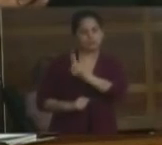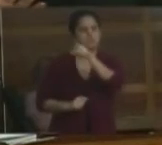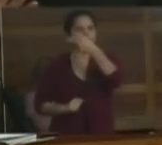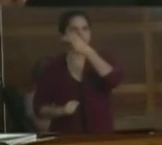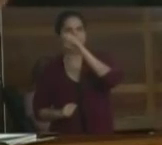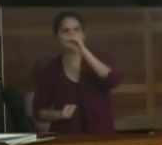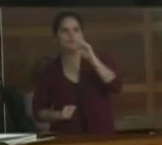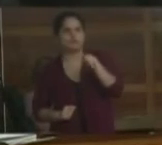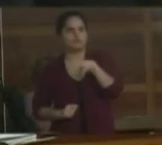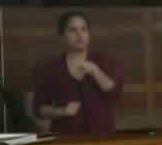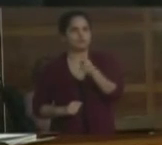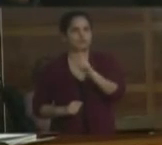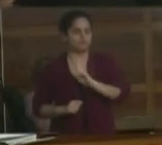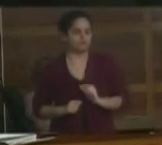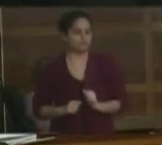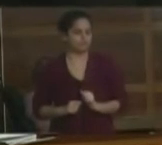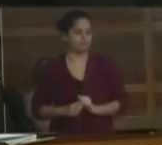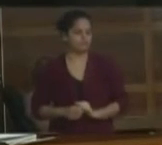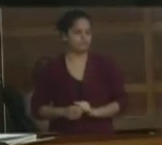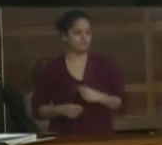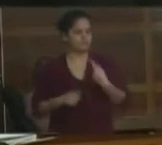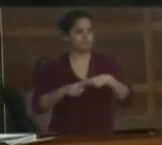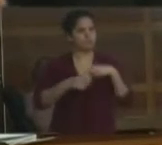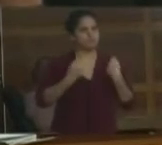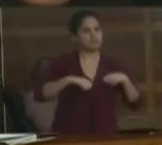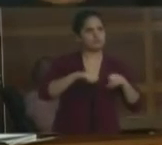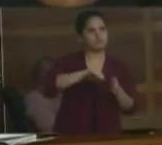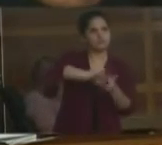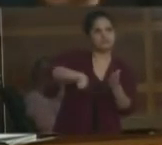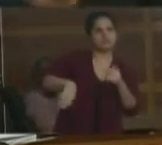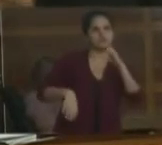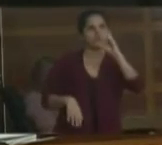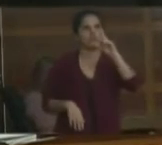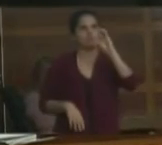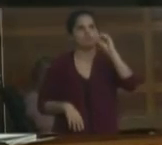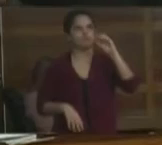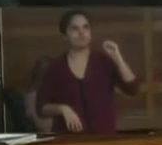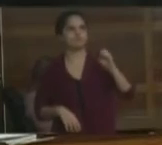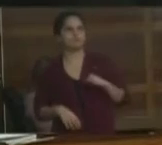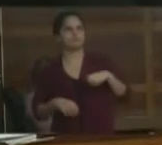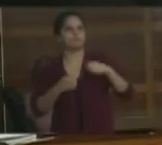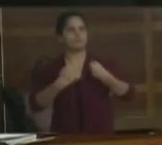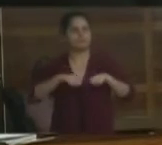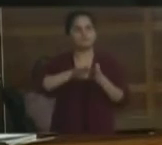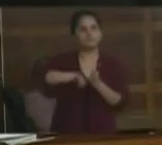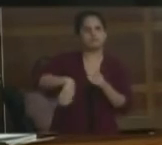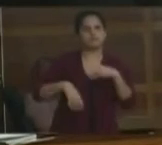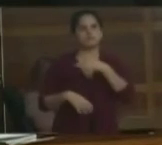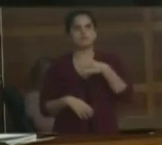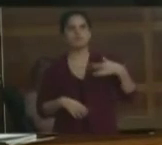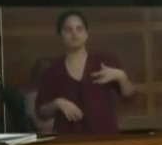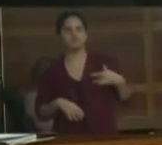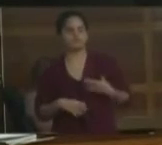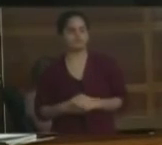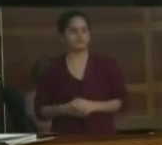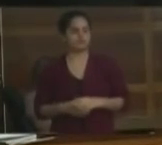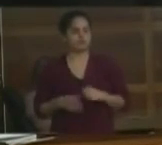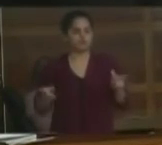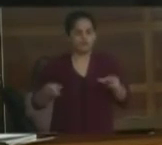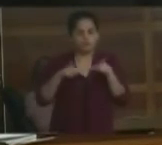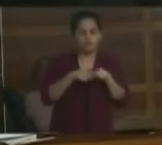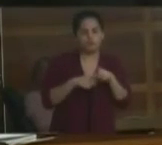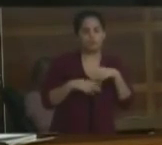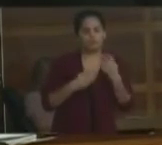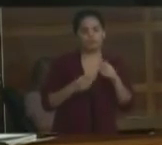grosseiramente né que tira o falar que tira o cid tira a parte da saúde não sei o que é e você vai reduzindo que você pode utilizar